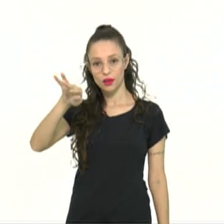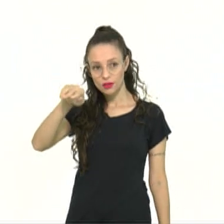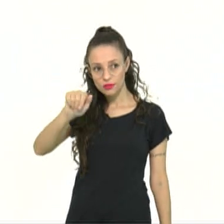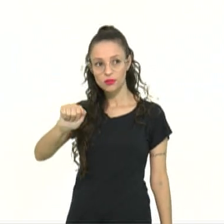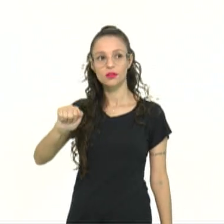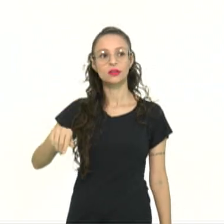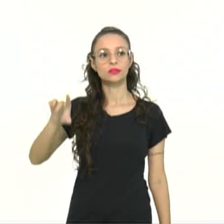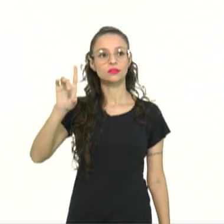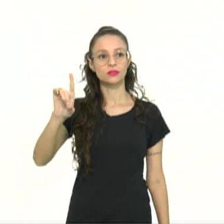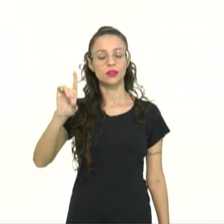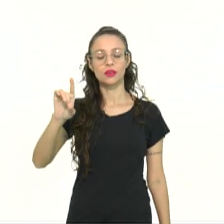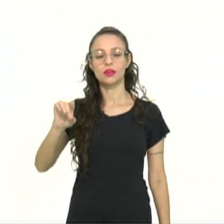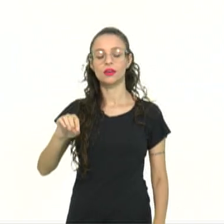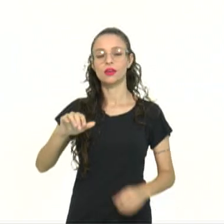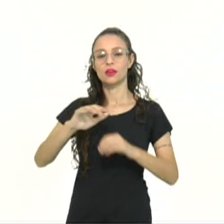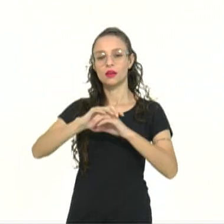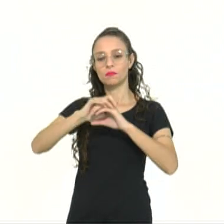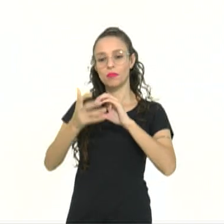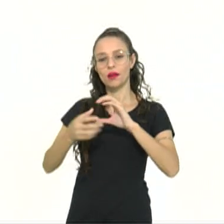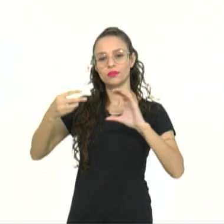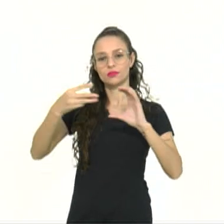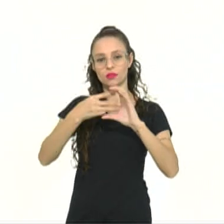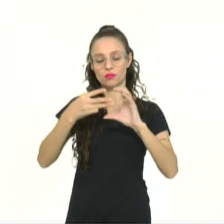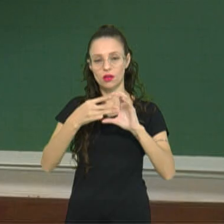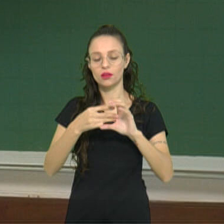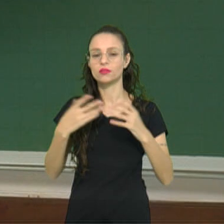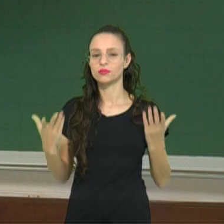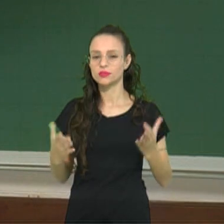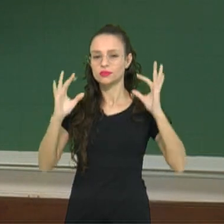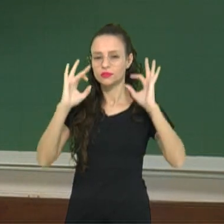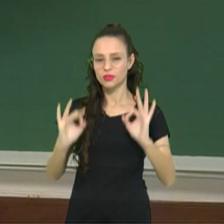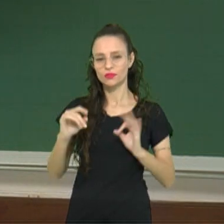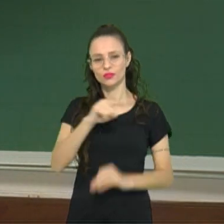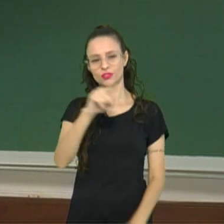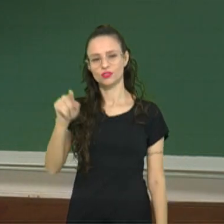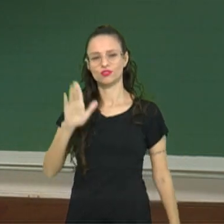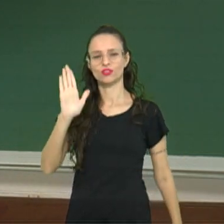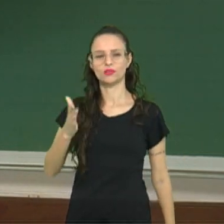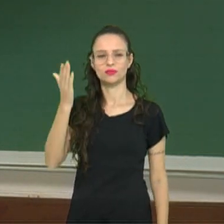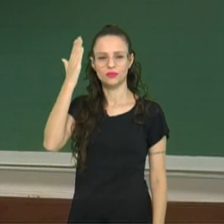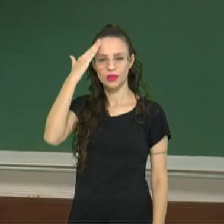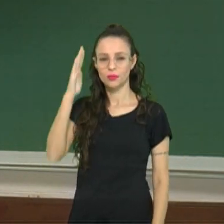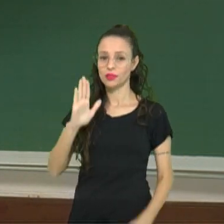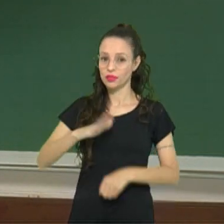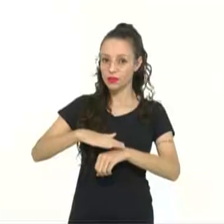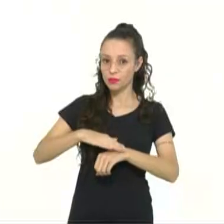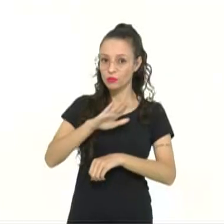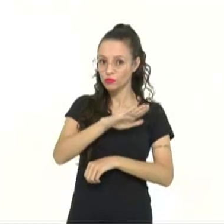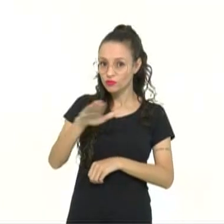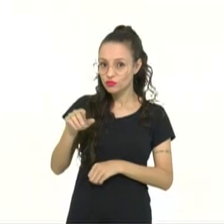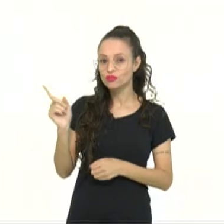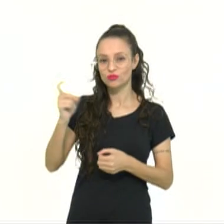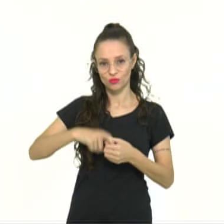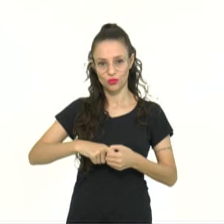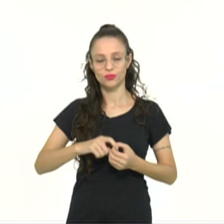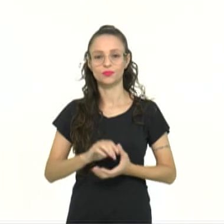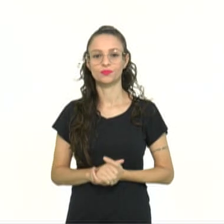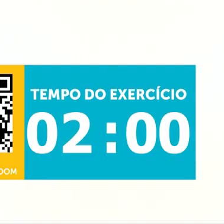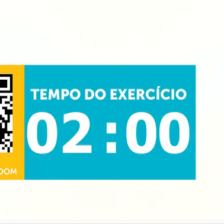radiata. Ou letra D, parede celular. Essa é bem tranquilinha, a gente já viu esse assunto. Dá um tempinho e já voltamos.